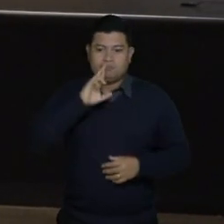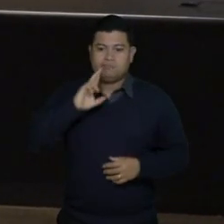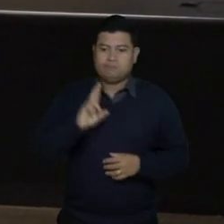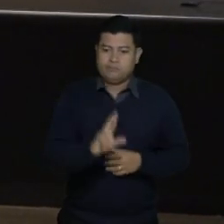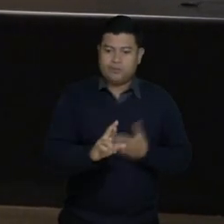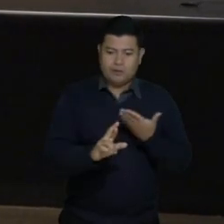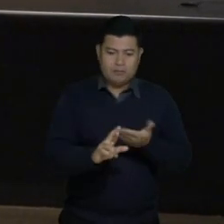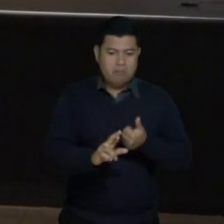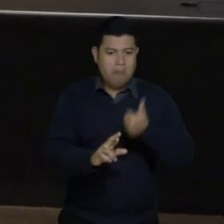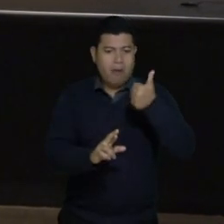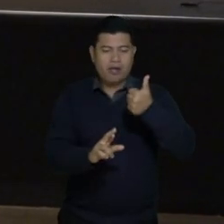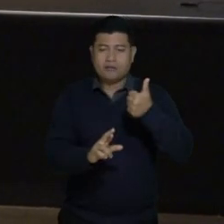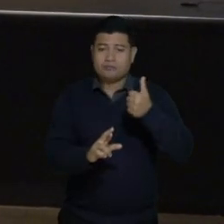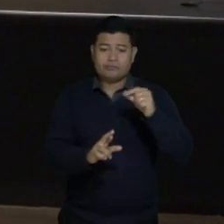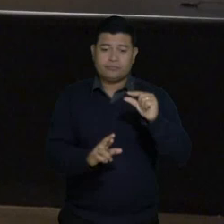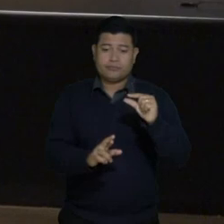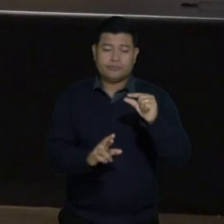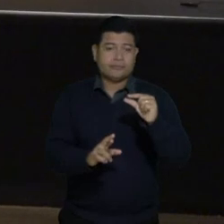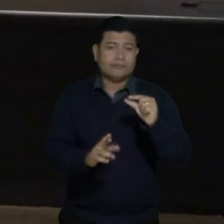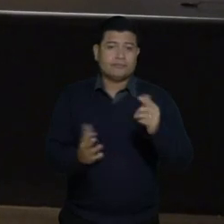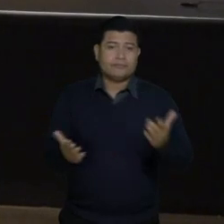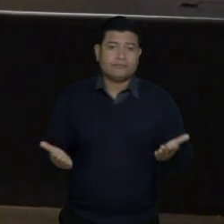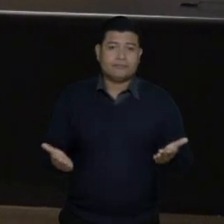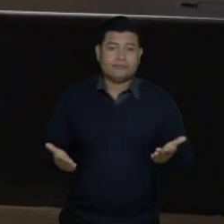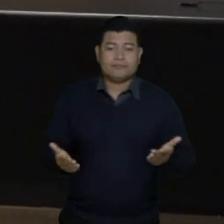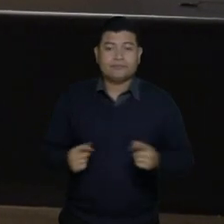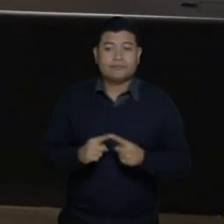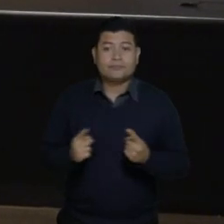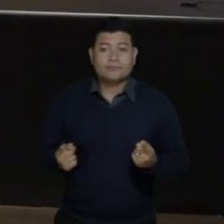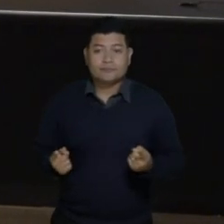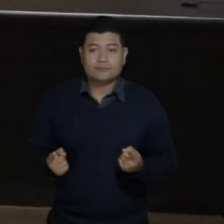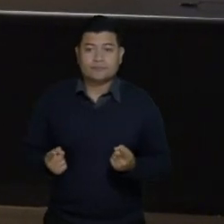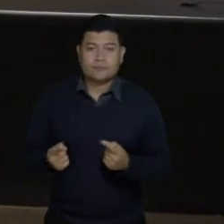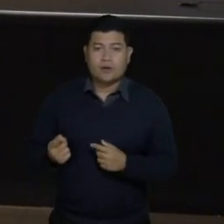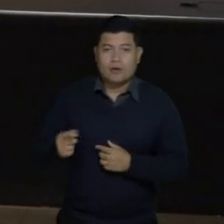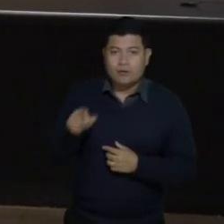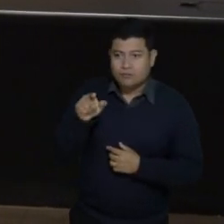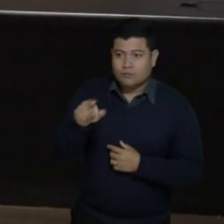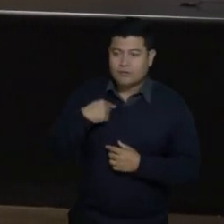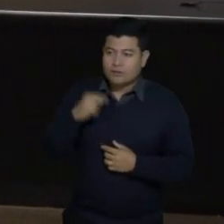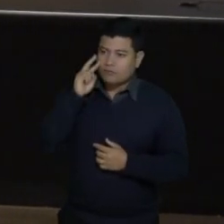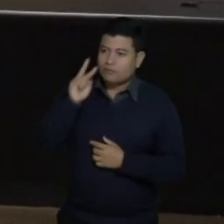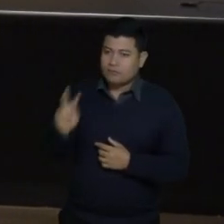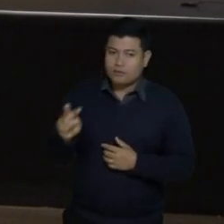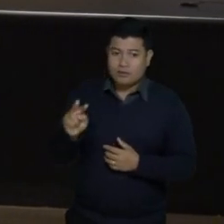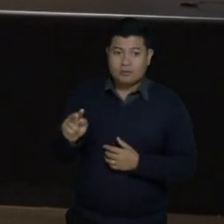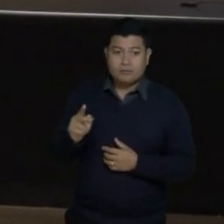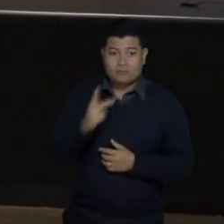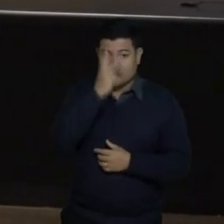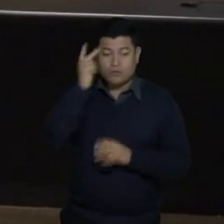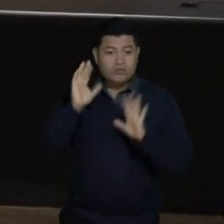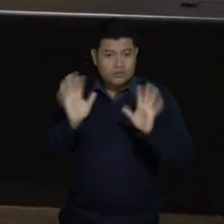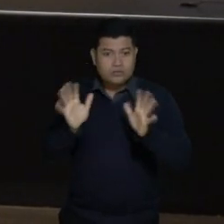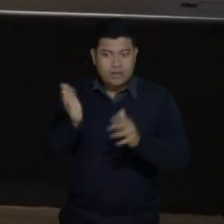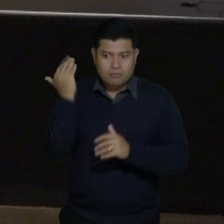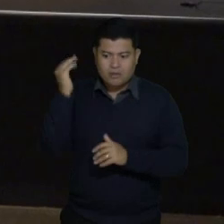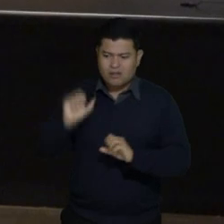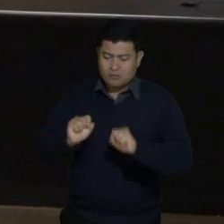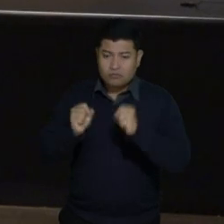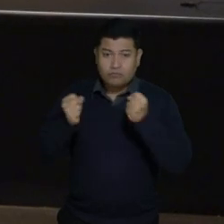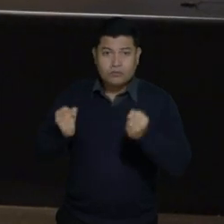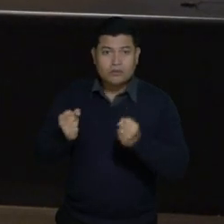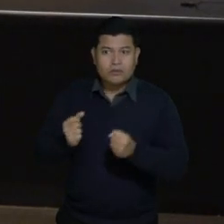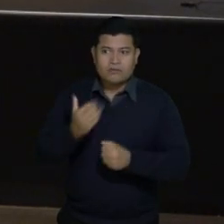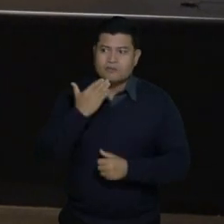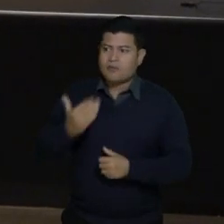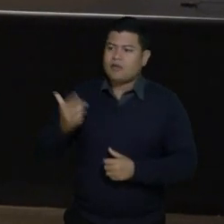aparecia pros outros né então assim quando você vir para uma pessoa que já fez esse esforço e você pede para ela se esforçar